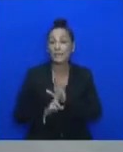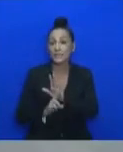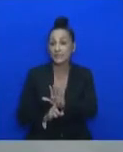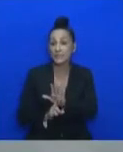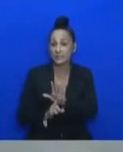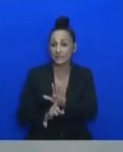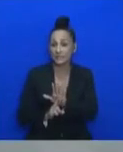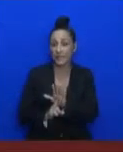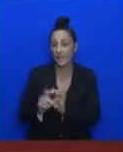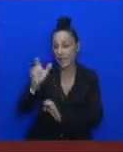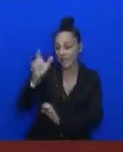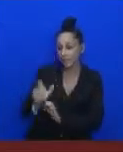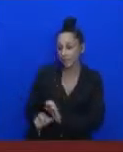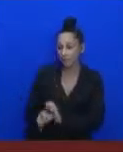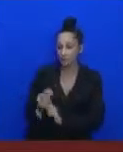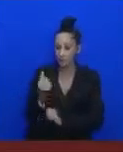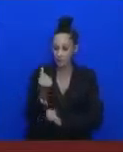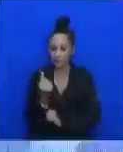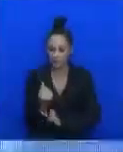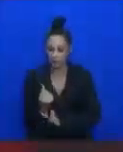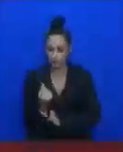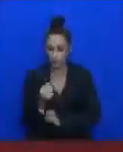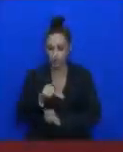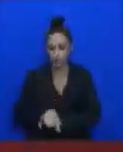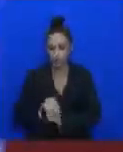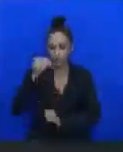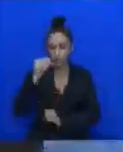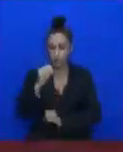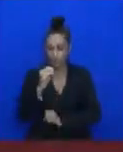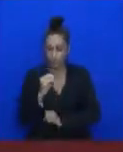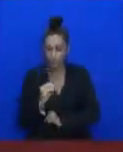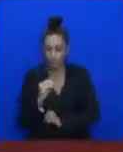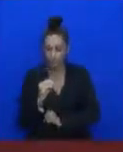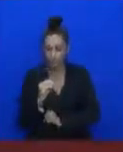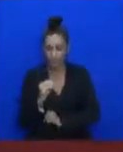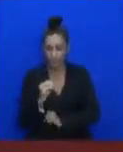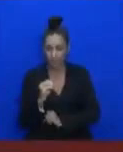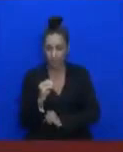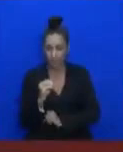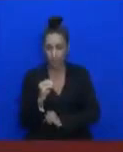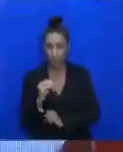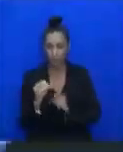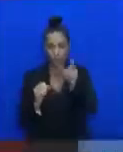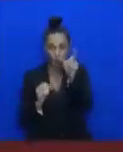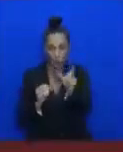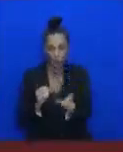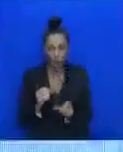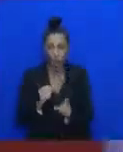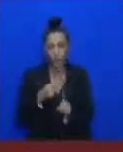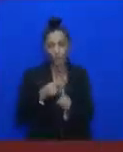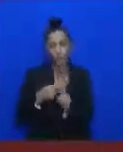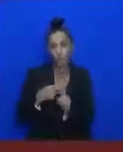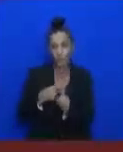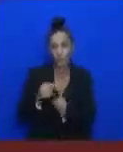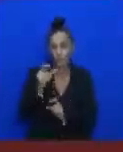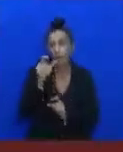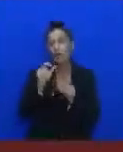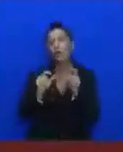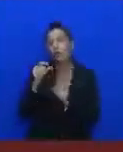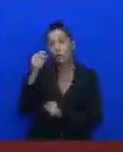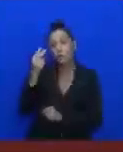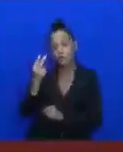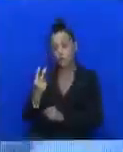corresponderá à coluna 1. Se sair o número 0, corresponderá à coluna do meio. E saindo o número